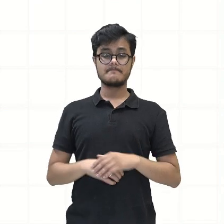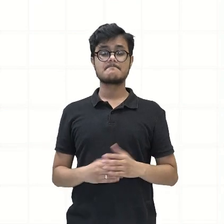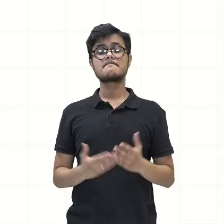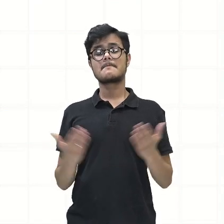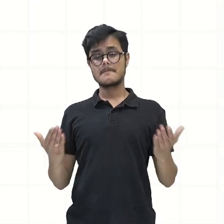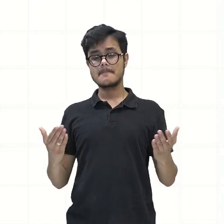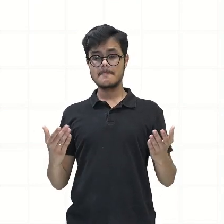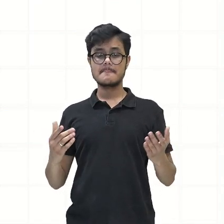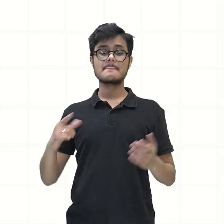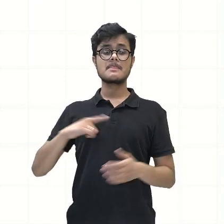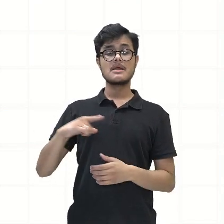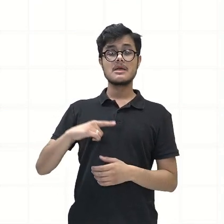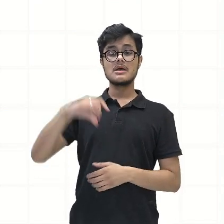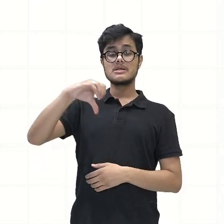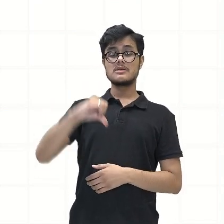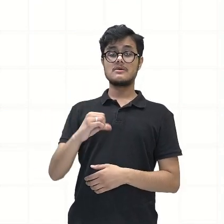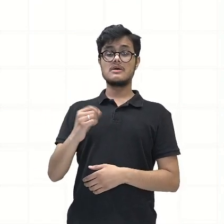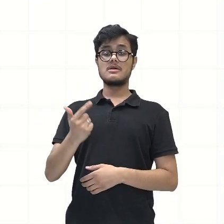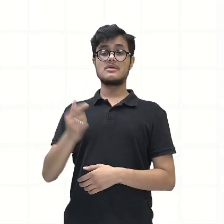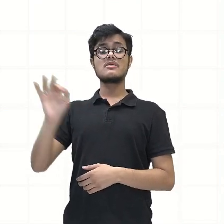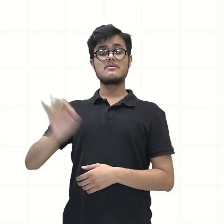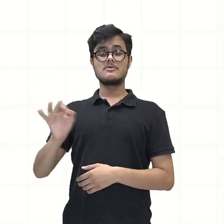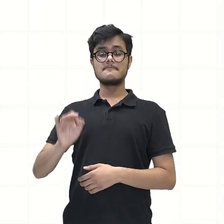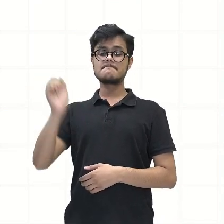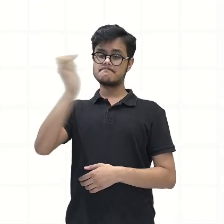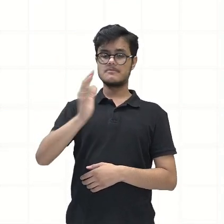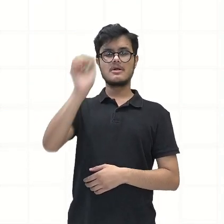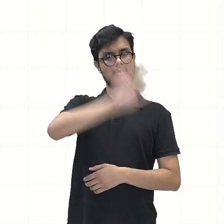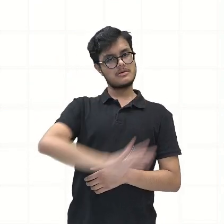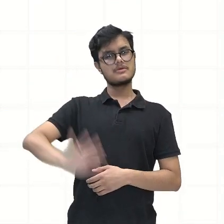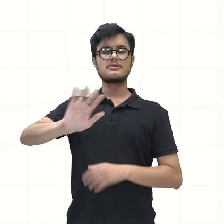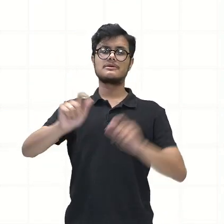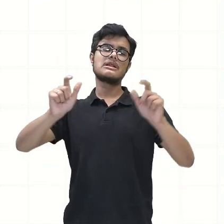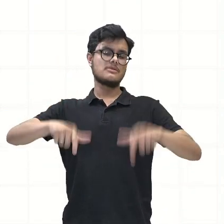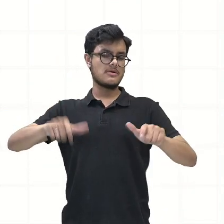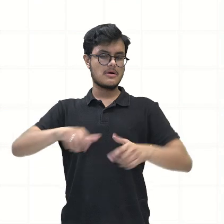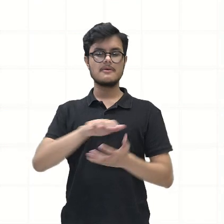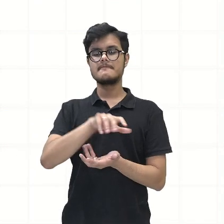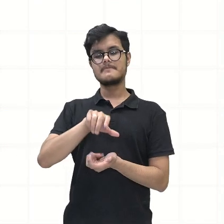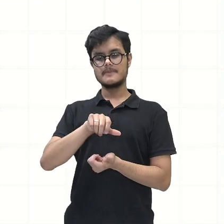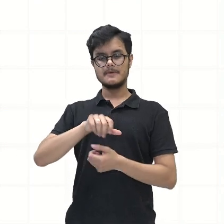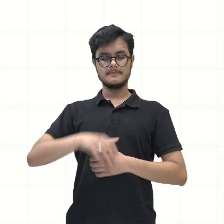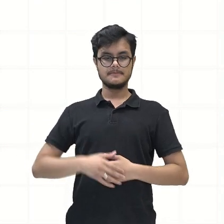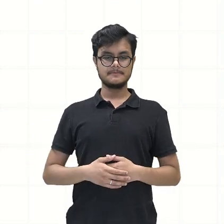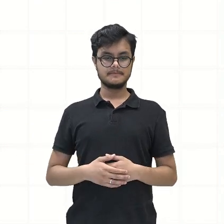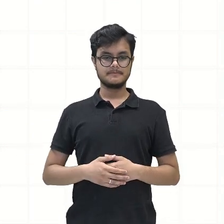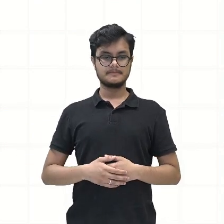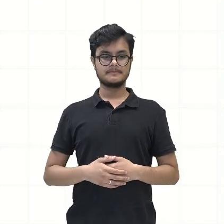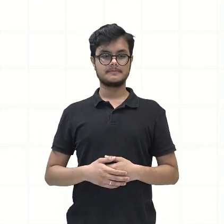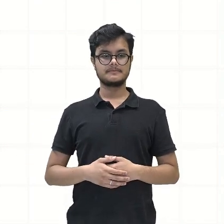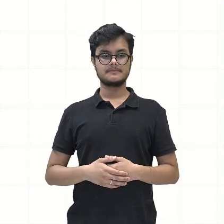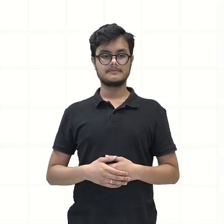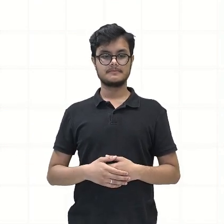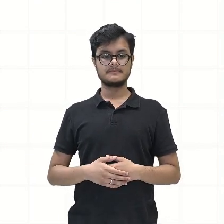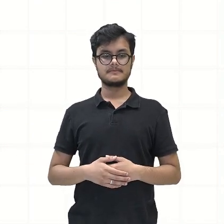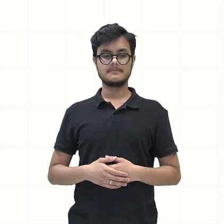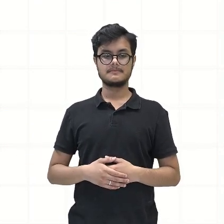seja, 92% do território brasileiro está nessa zona intertropical